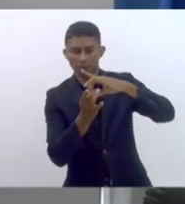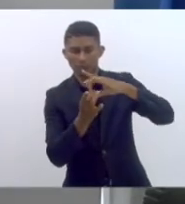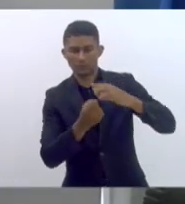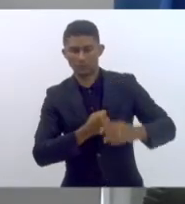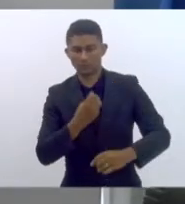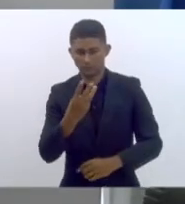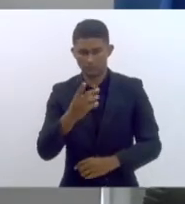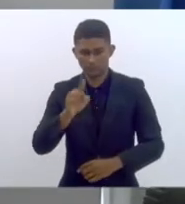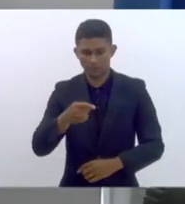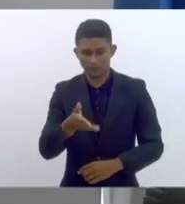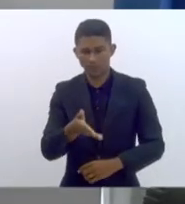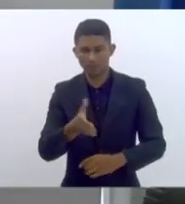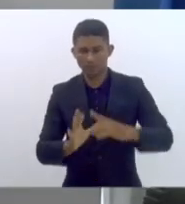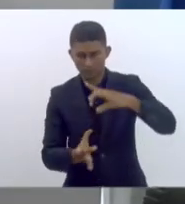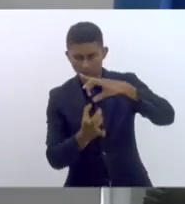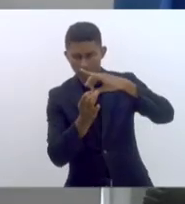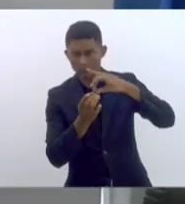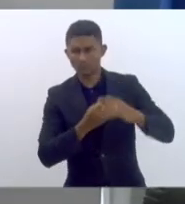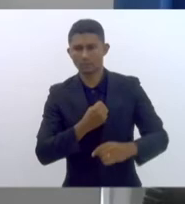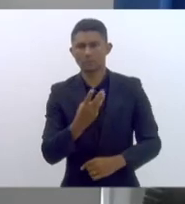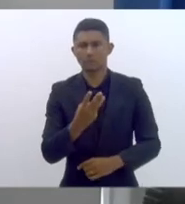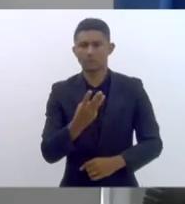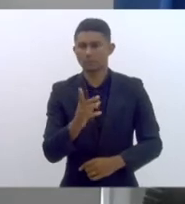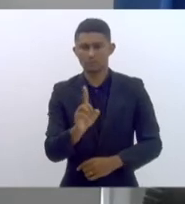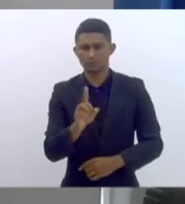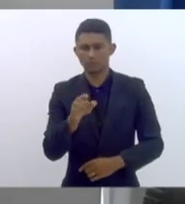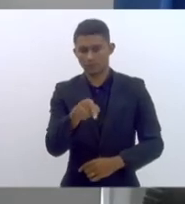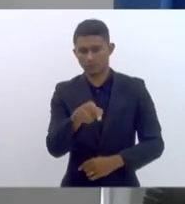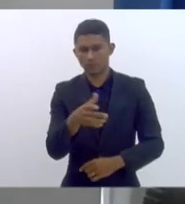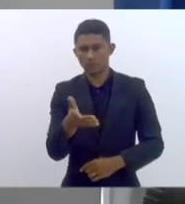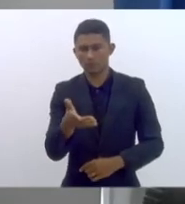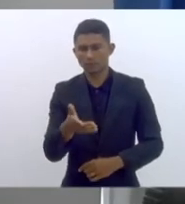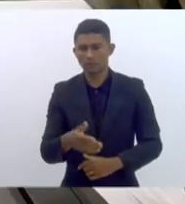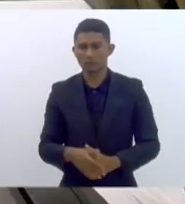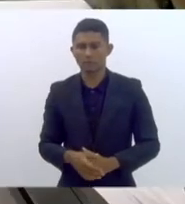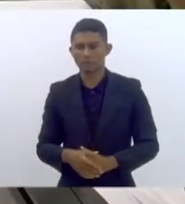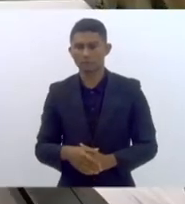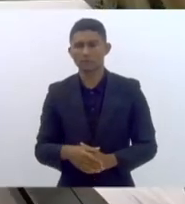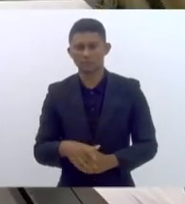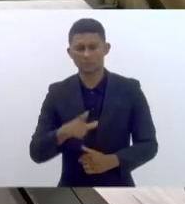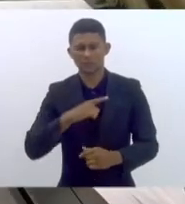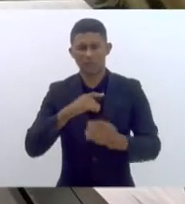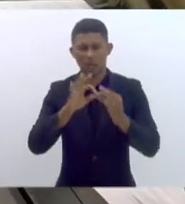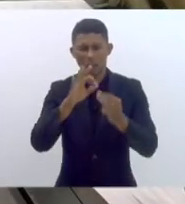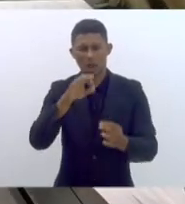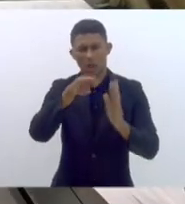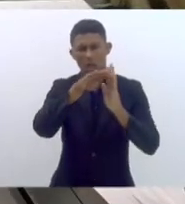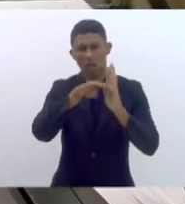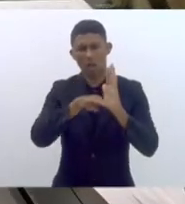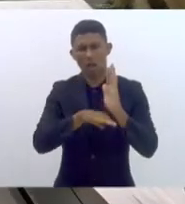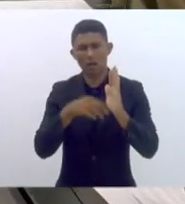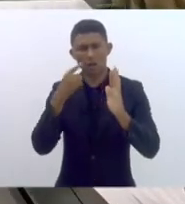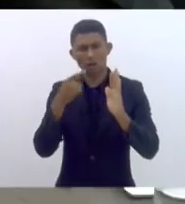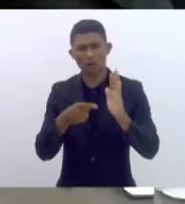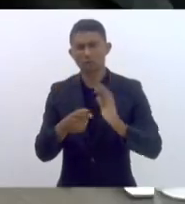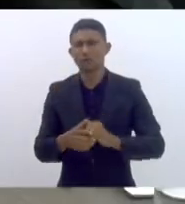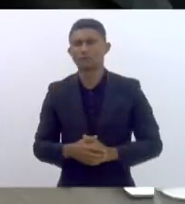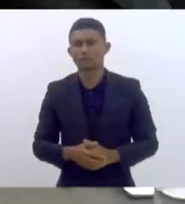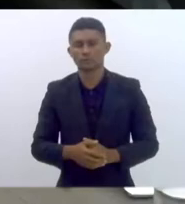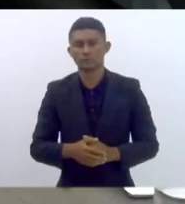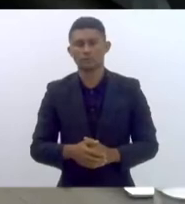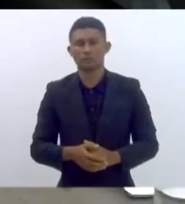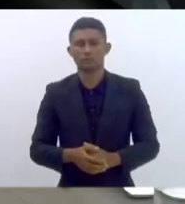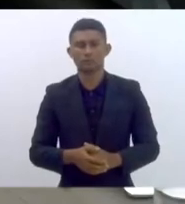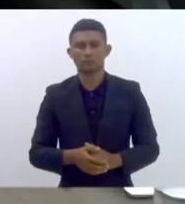3? Não, é este o anexo 3. Acho que tem uma lista grande. Esse. É só para aqui.